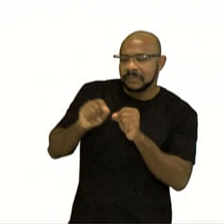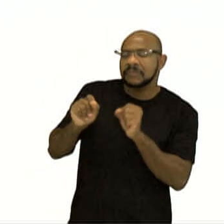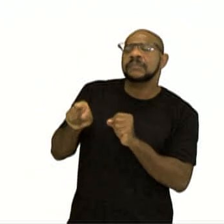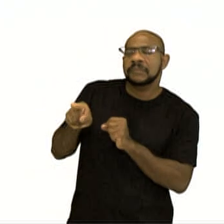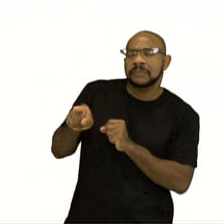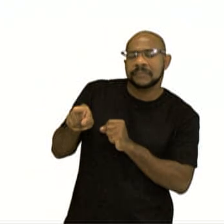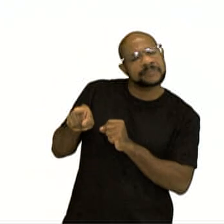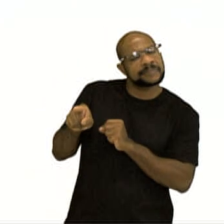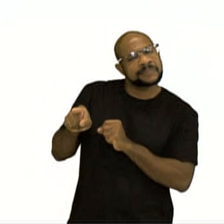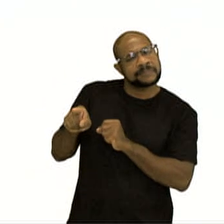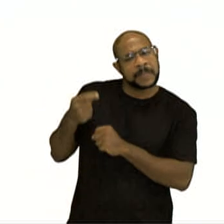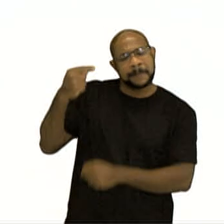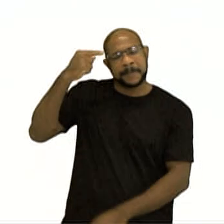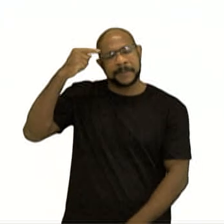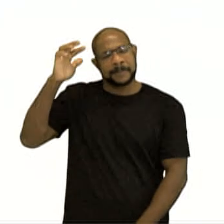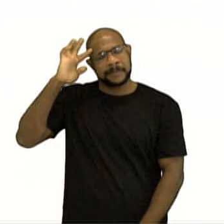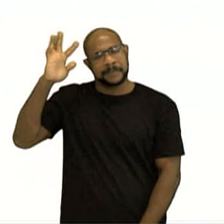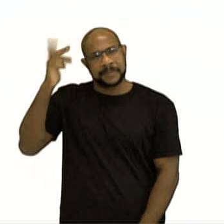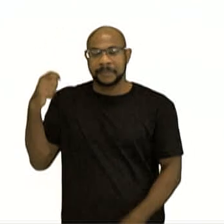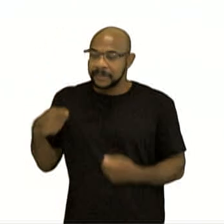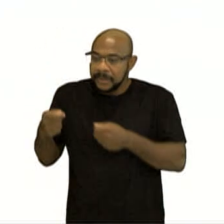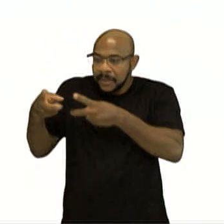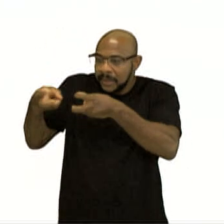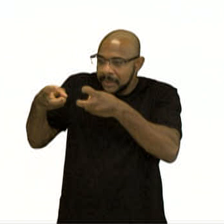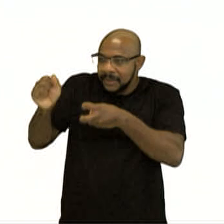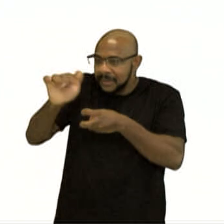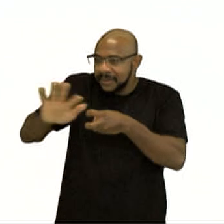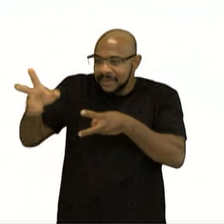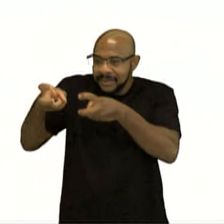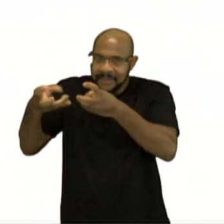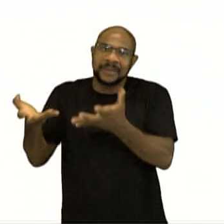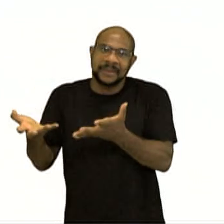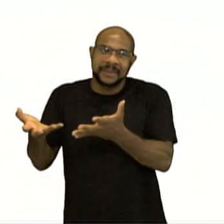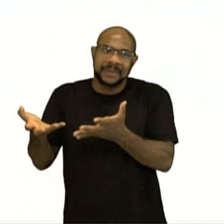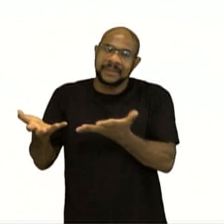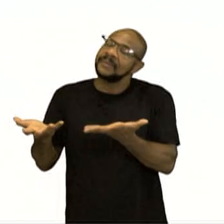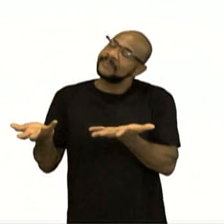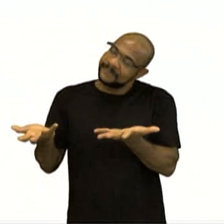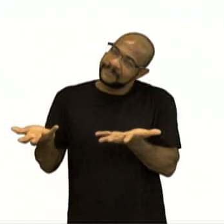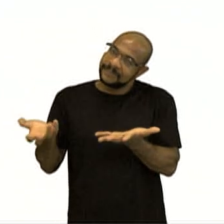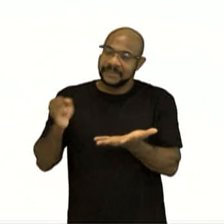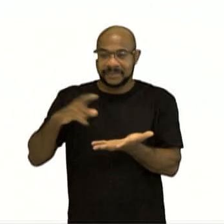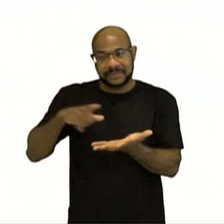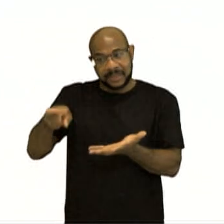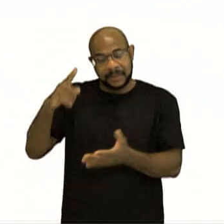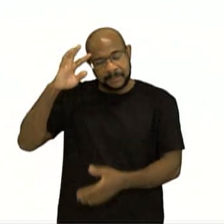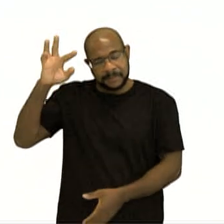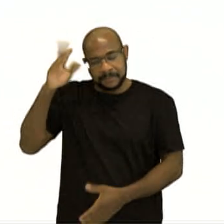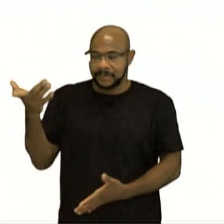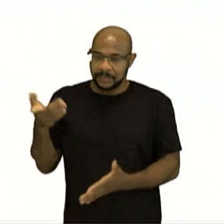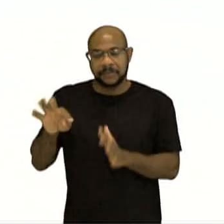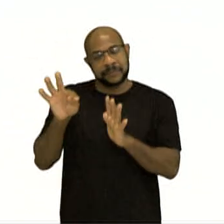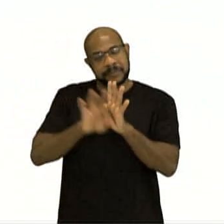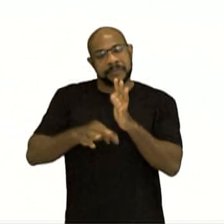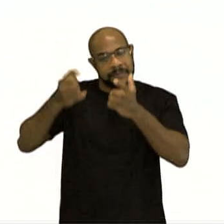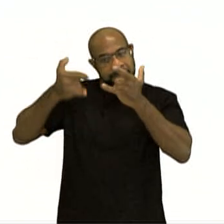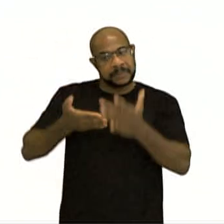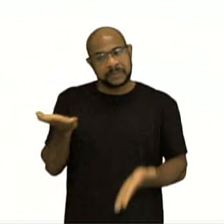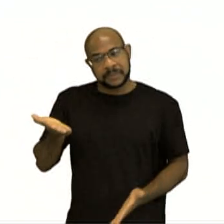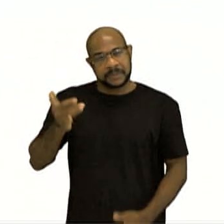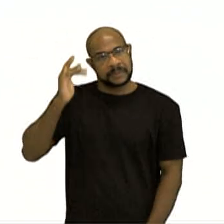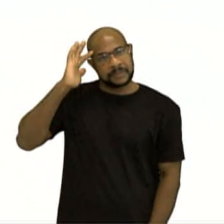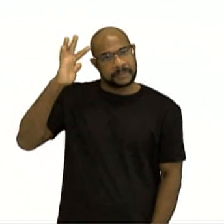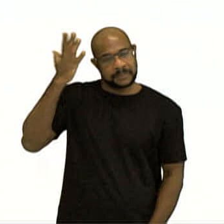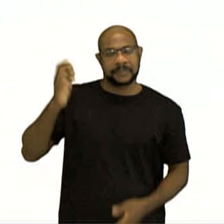preciso explorar a imagem. Se está aparecendo o Garfield lá pensando, provavelmente o texto vai falar sobre isso, certo? Então